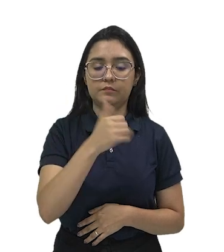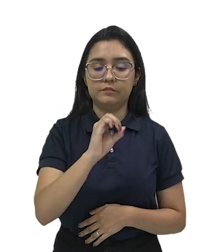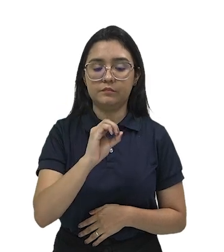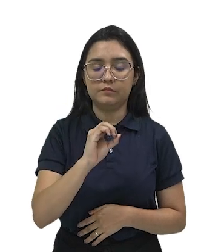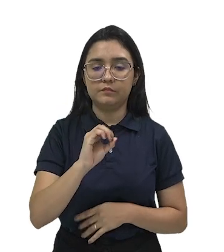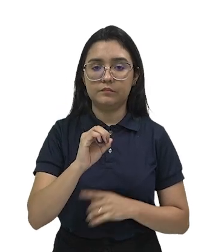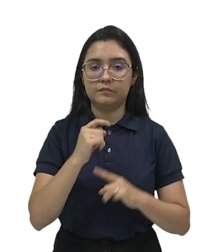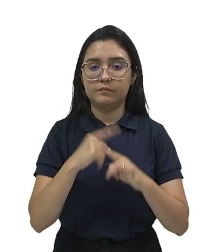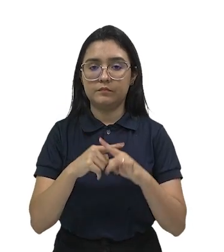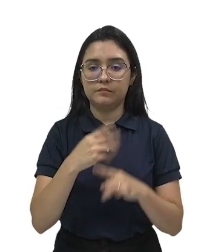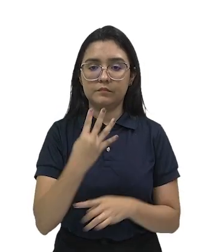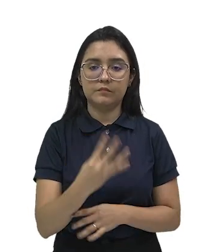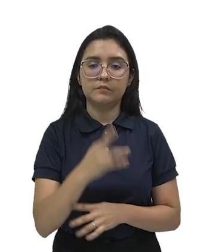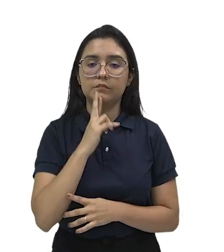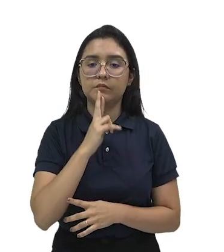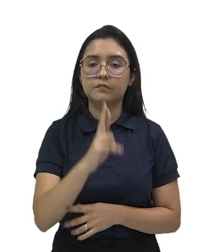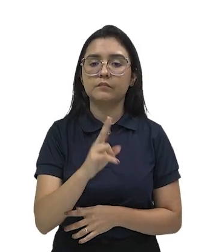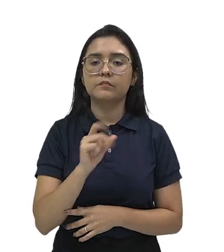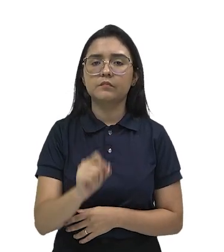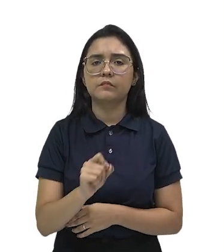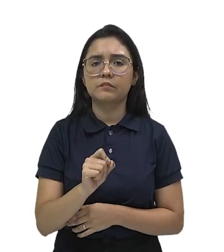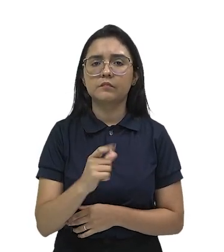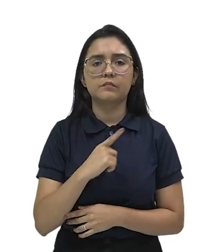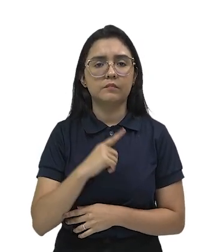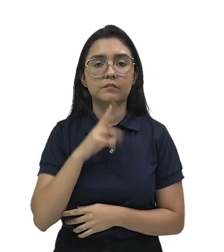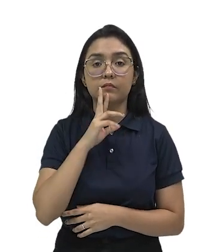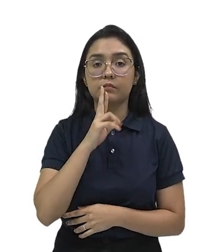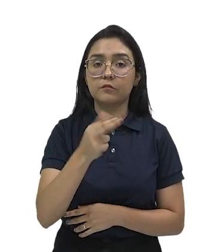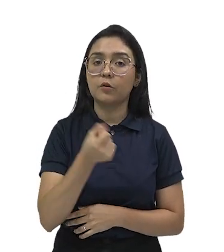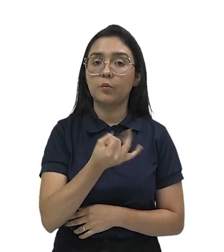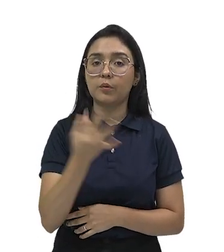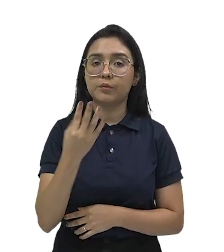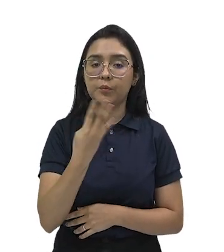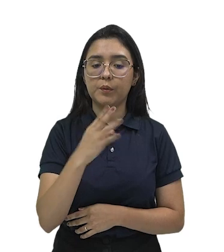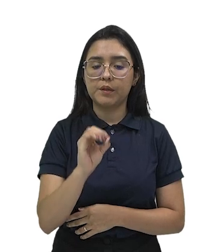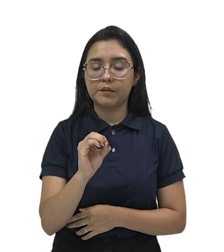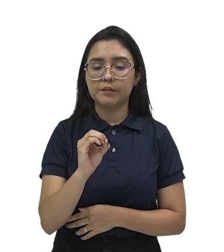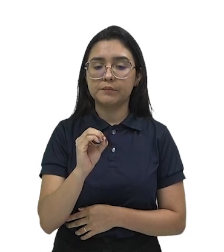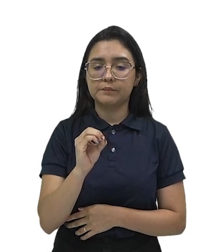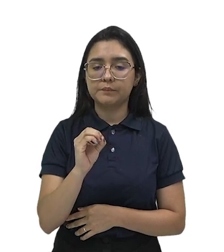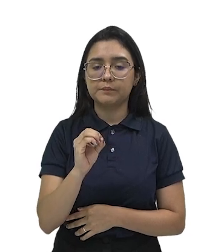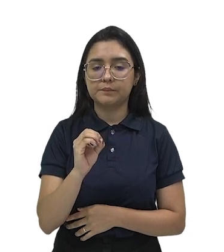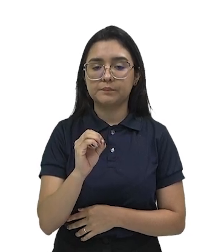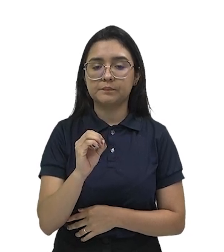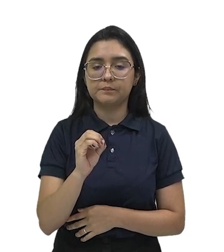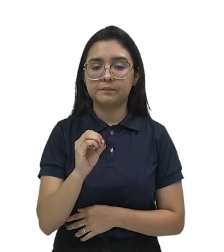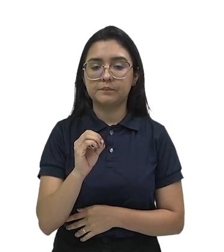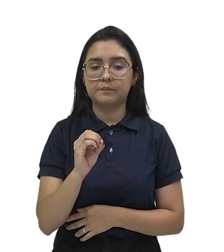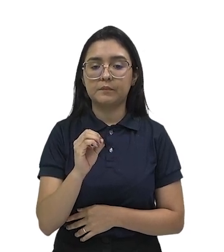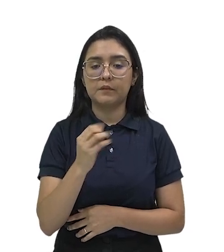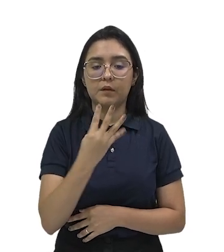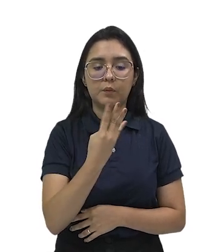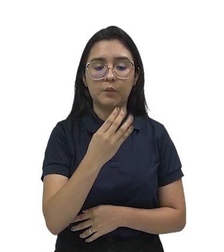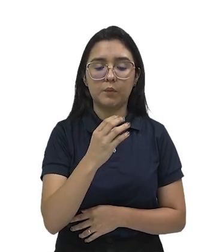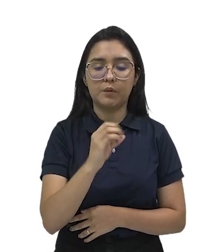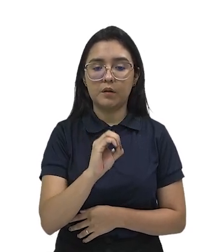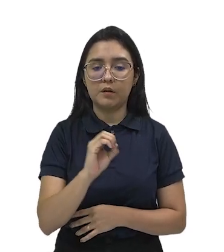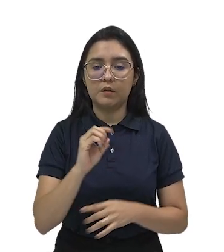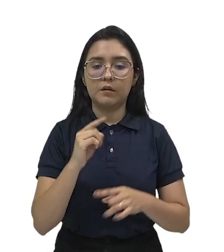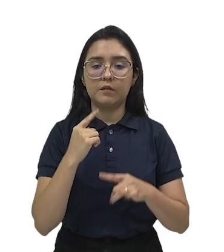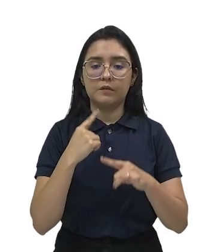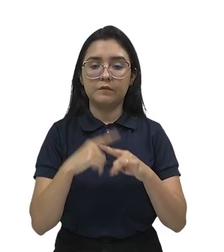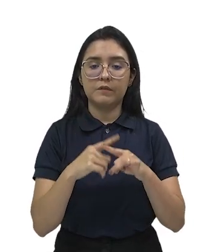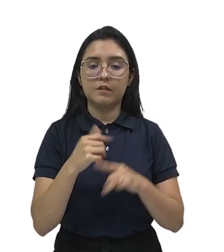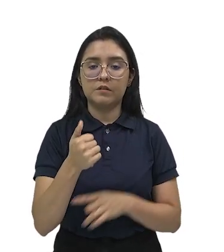10 vezes 4. Só aqui vai me dar 40, olha. Aí eu vou ficar 40